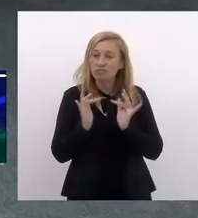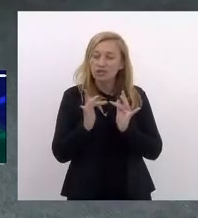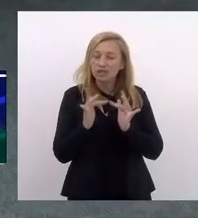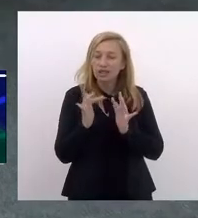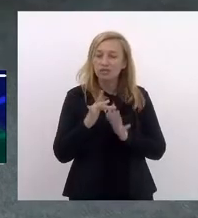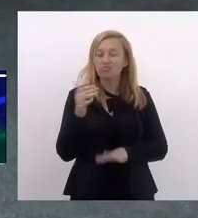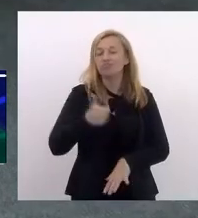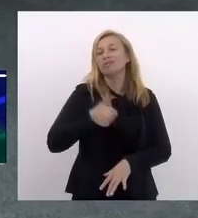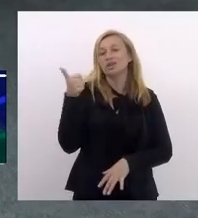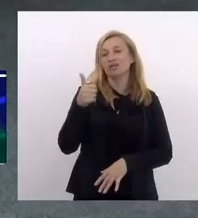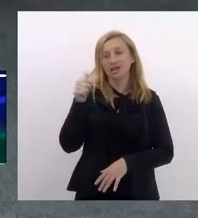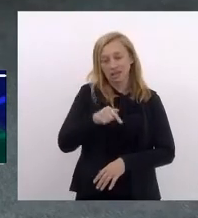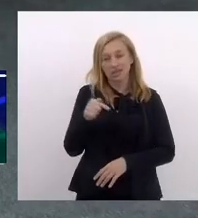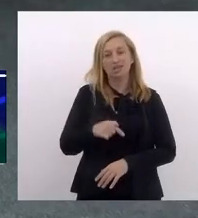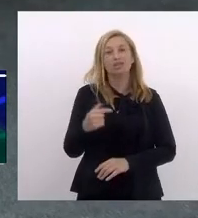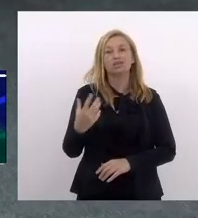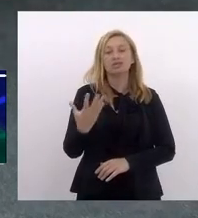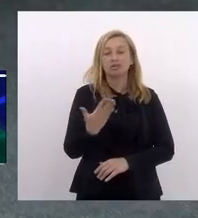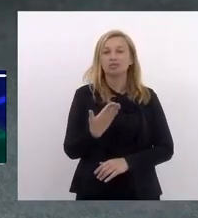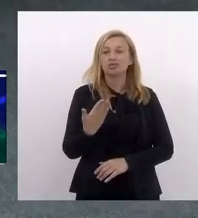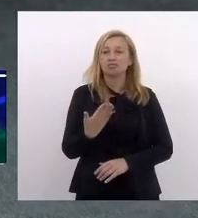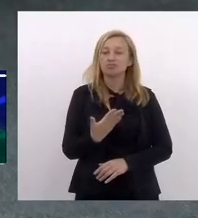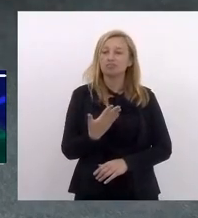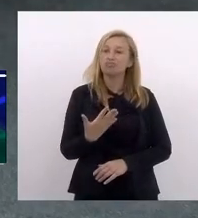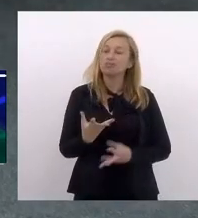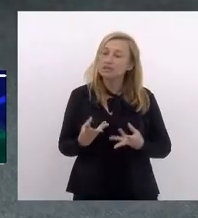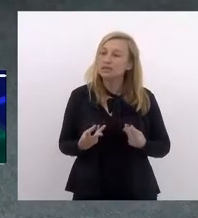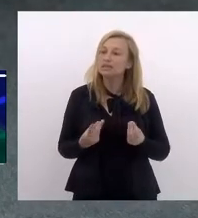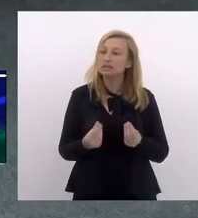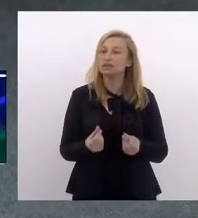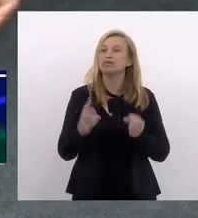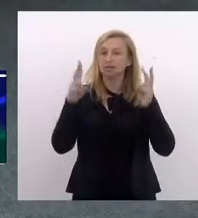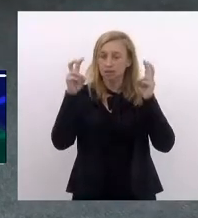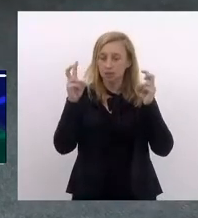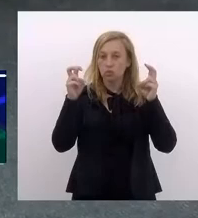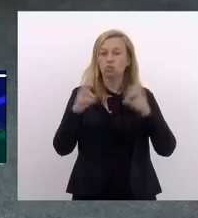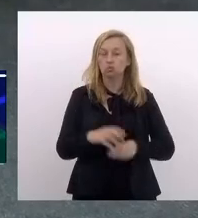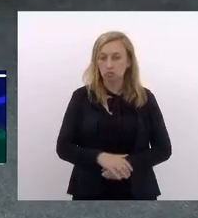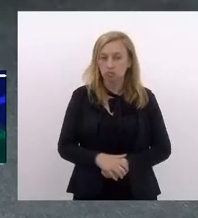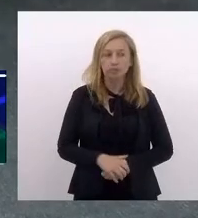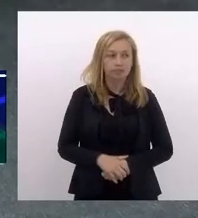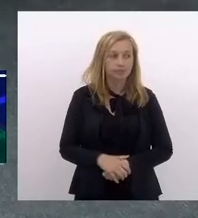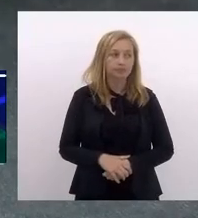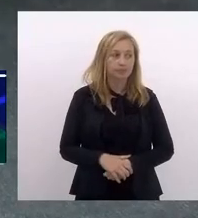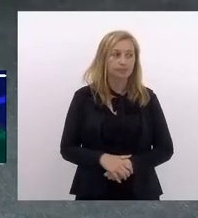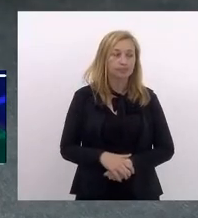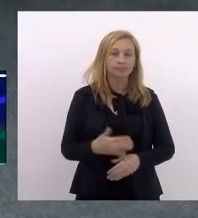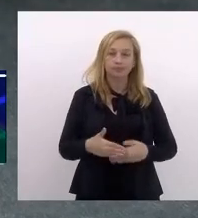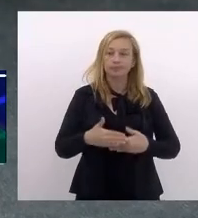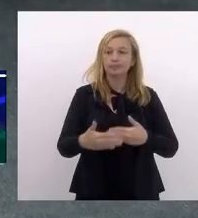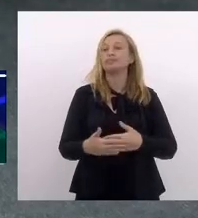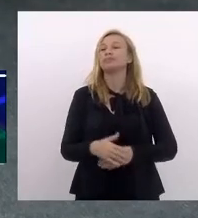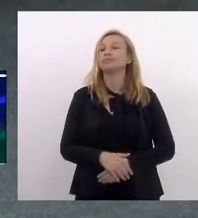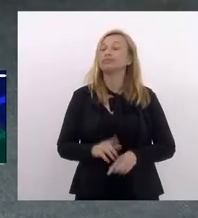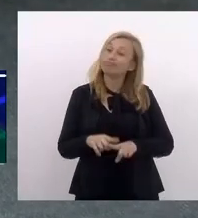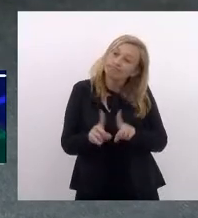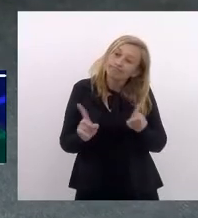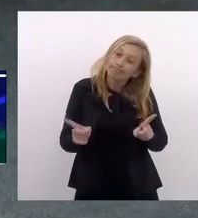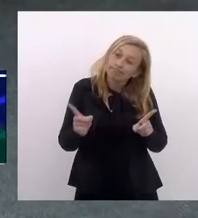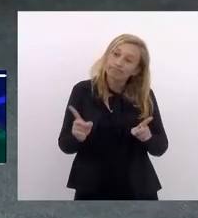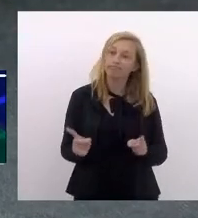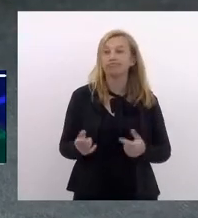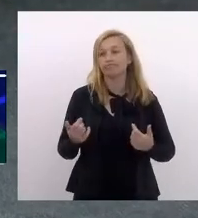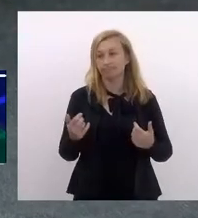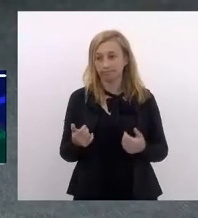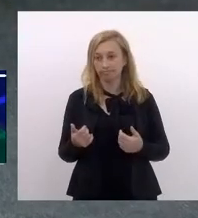desde que cheguei aqui na Assembleia. É um grande quadro, muito sensível, posições muito bem fundamentadas e muito avançadas, mas ele tem